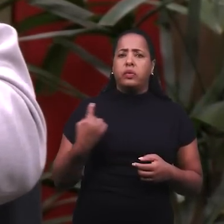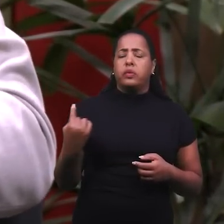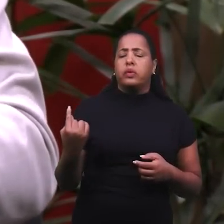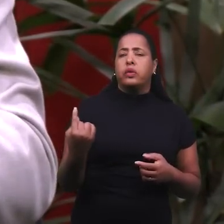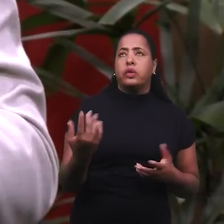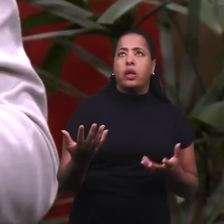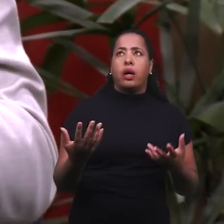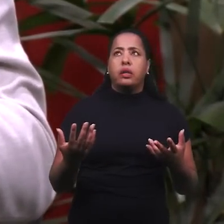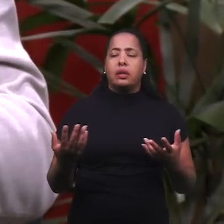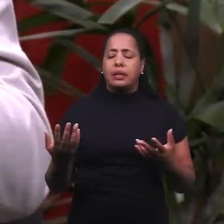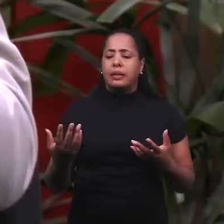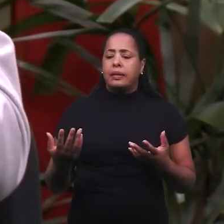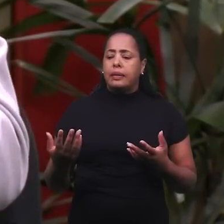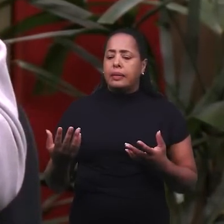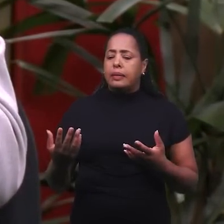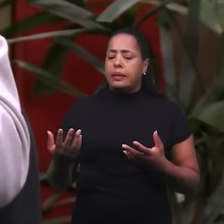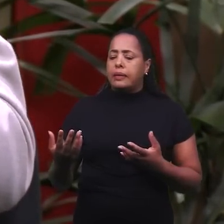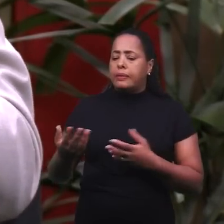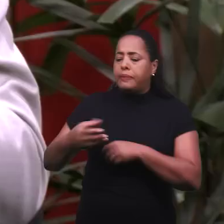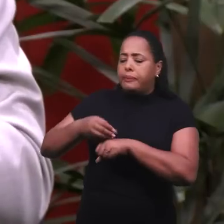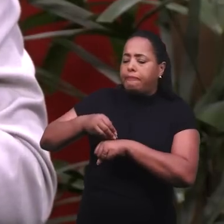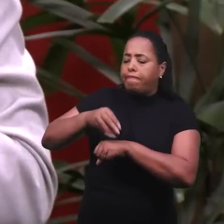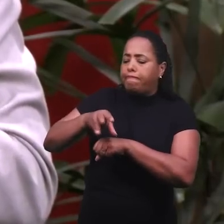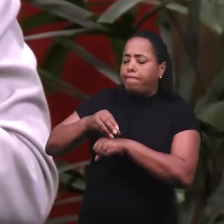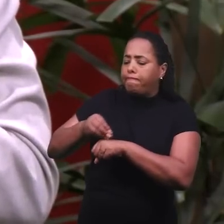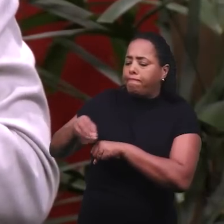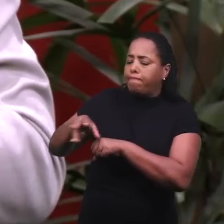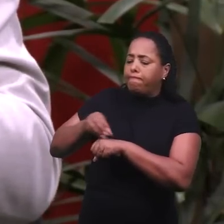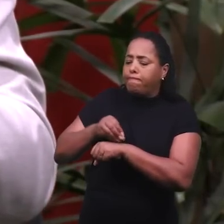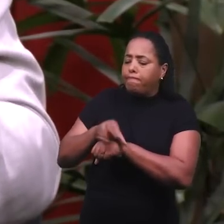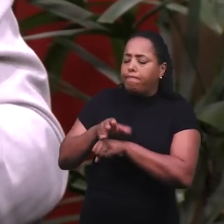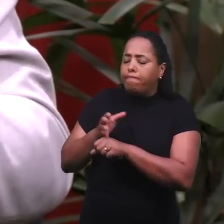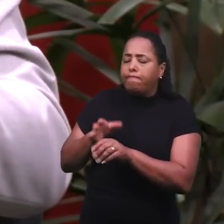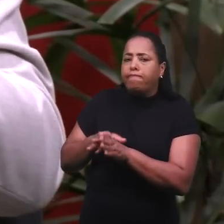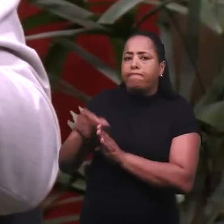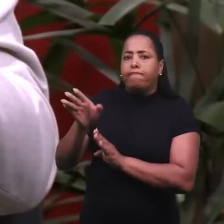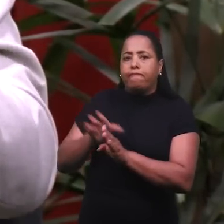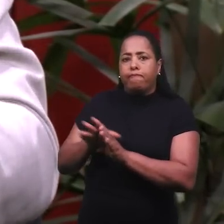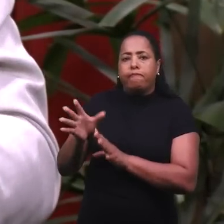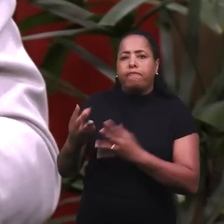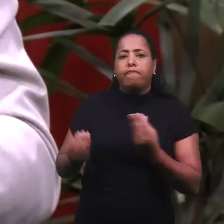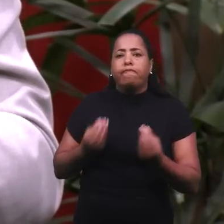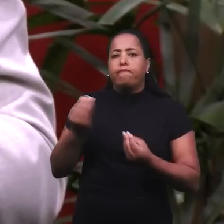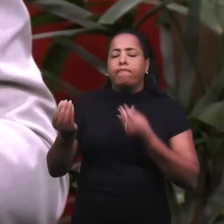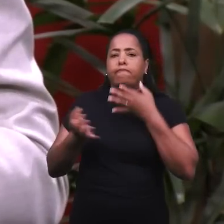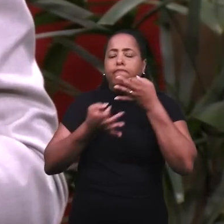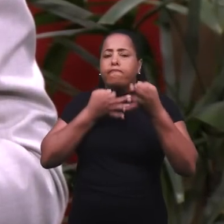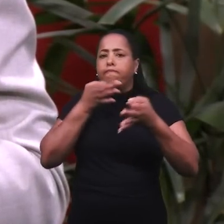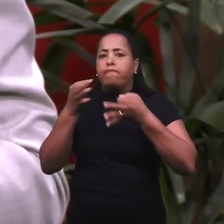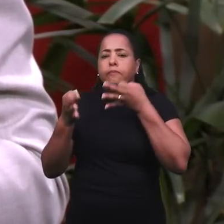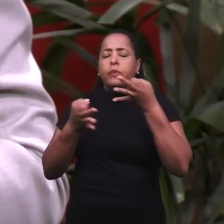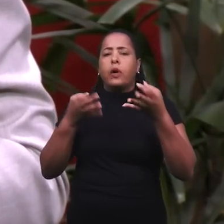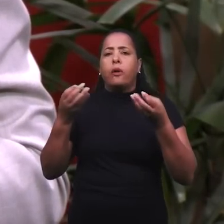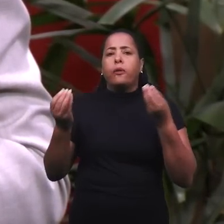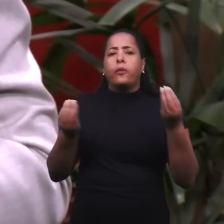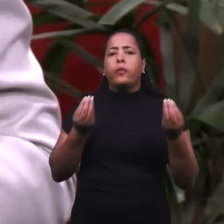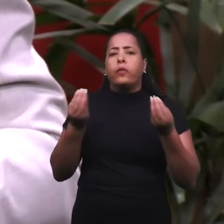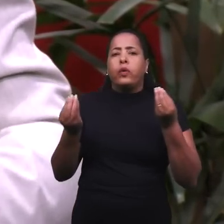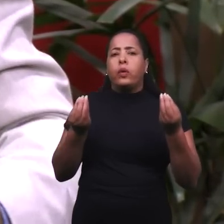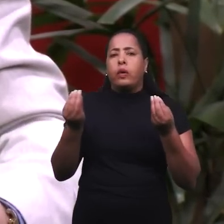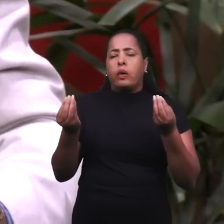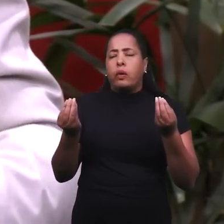nossos irmãos, ou levar para os nossos irmãos, algumas orientações, algumas sugestões